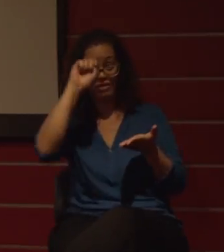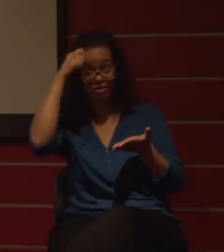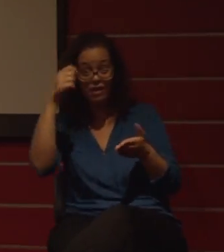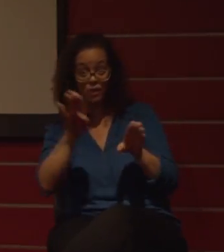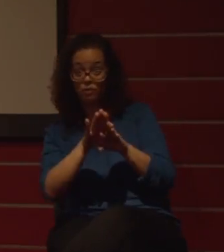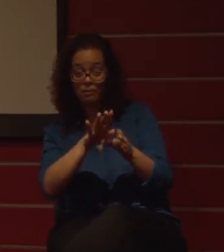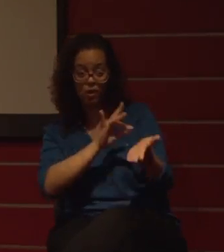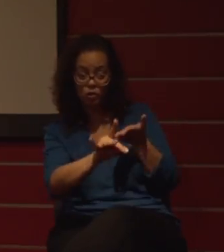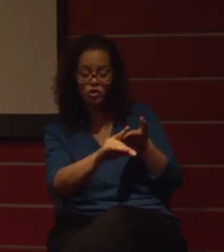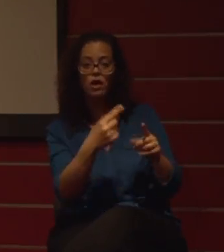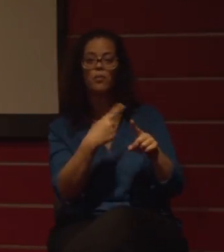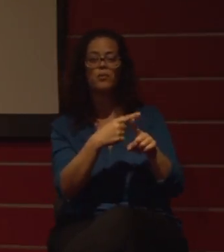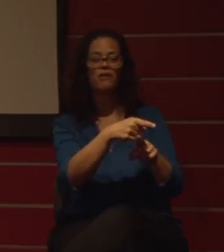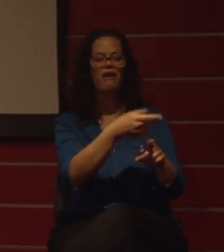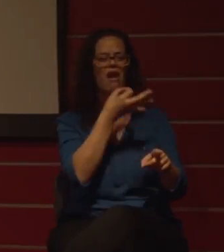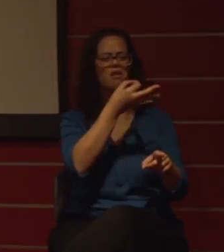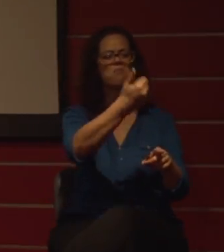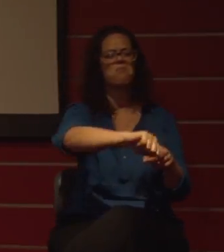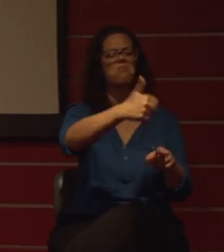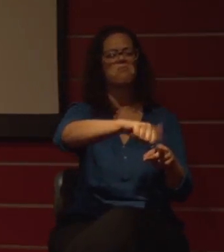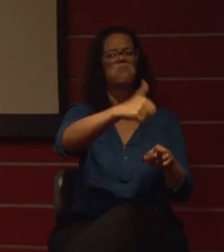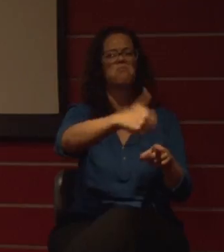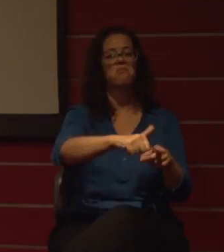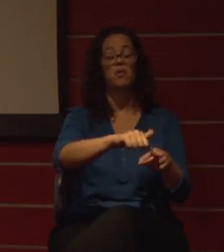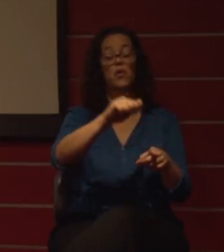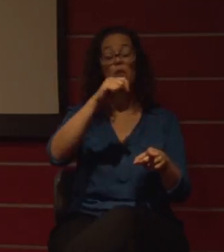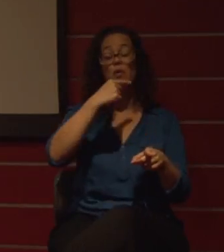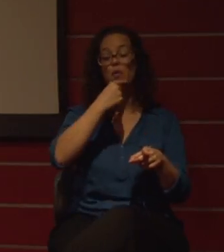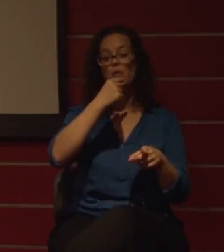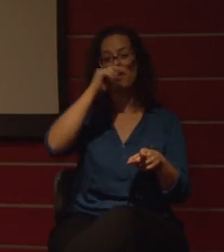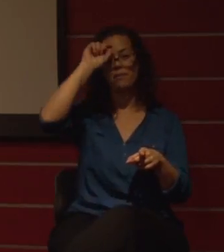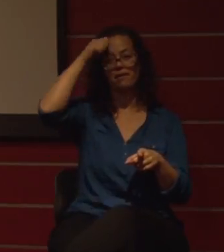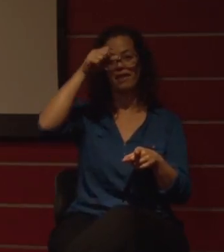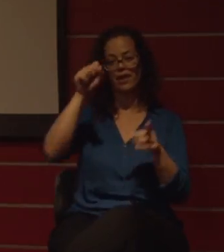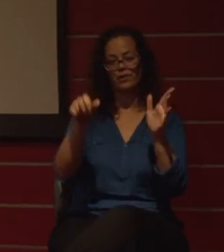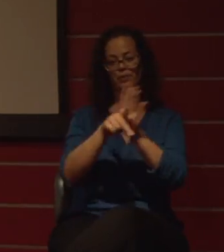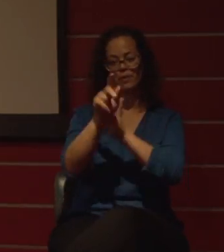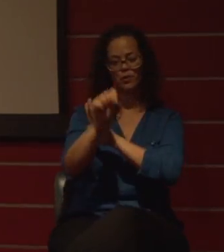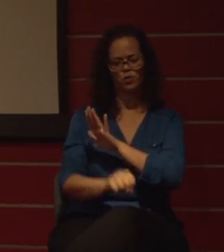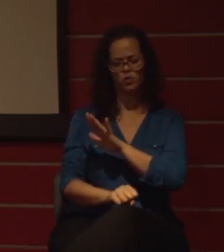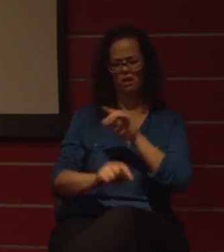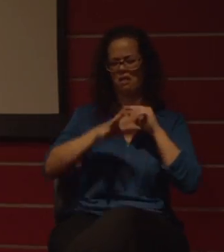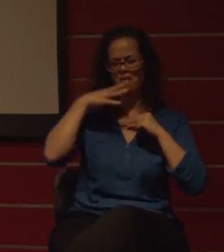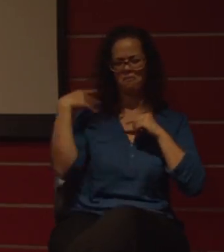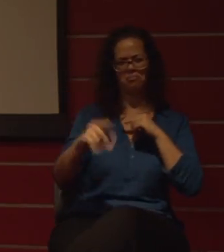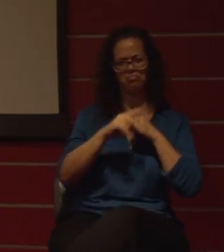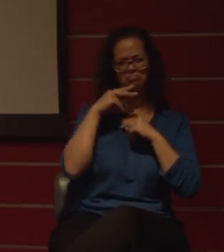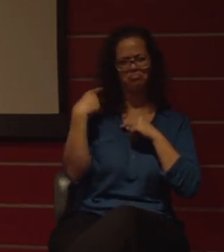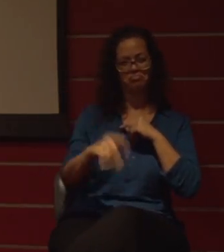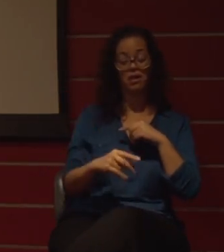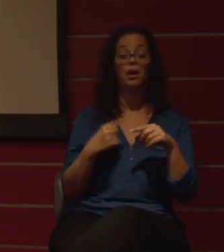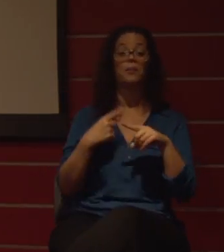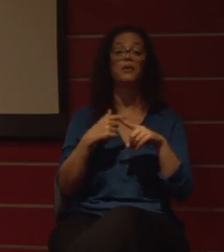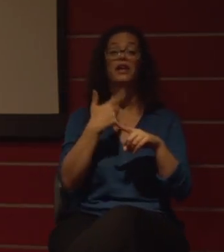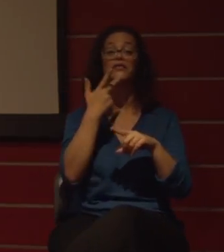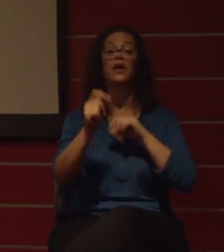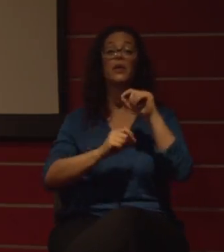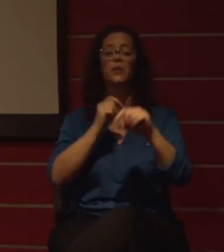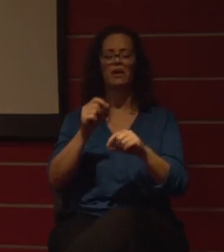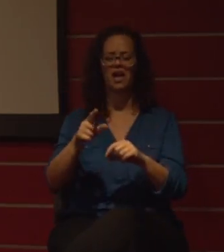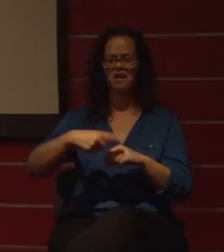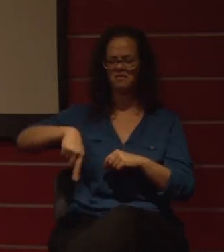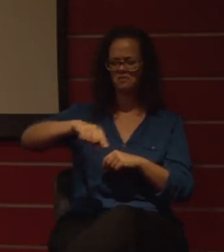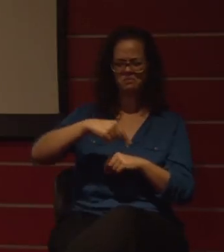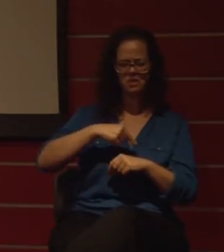eh eh porque ele criticava muito os homens negros do Sul dizendo que eles eram eh na eles eram uma vergonha